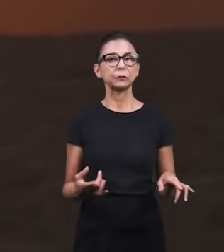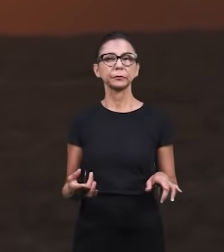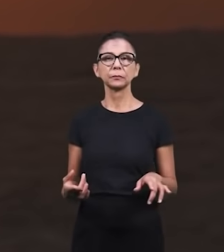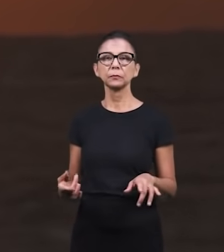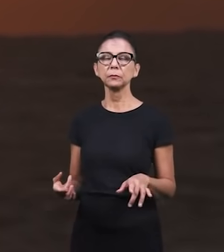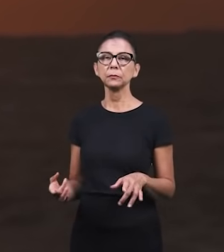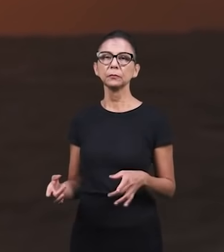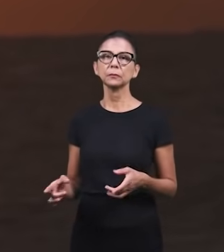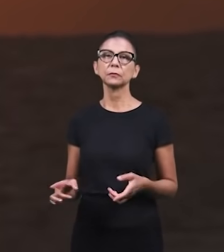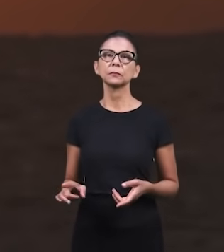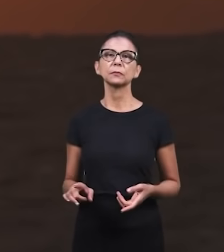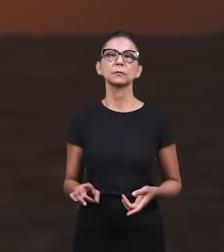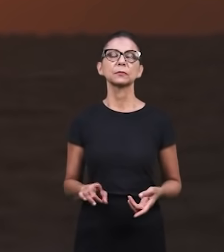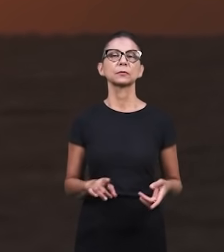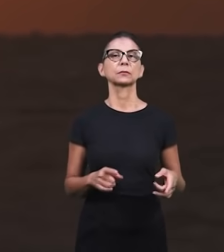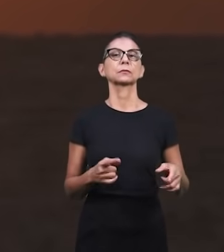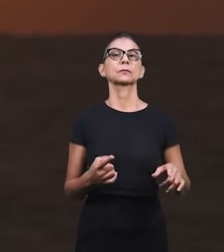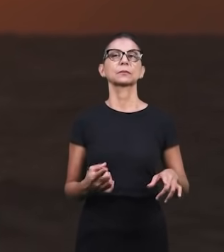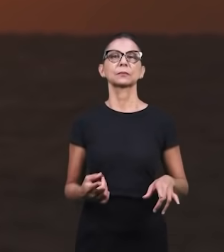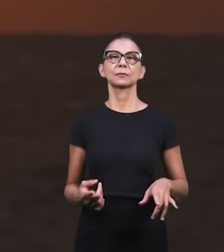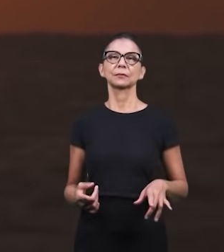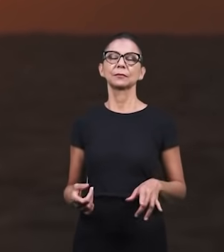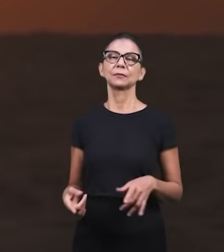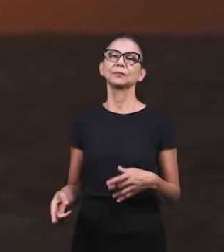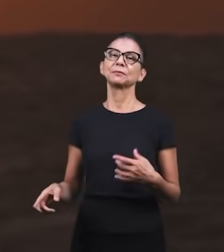Ao sentir